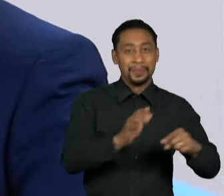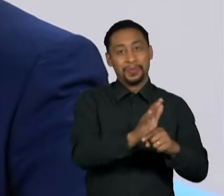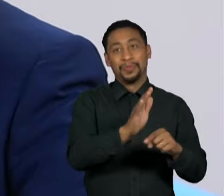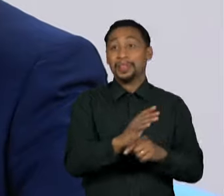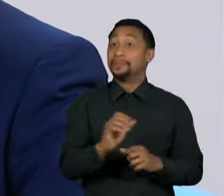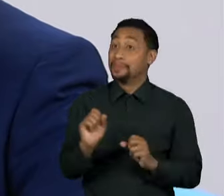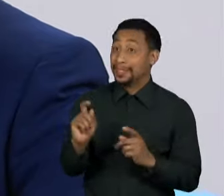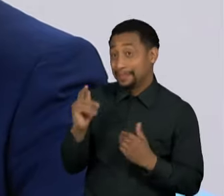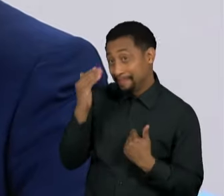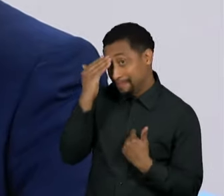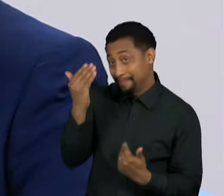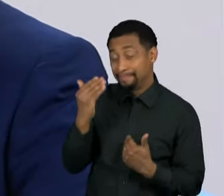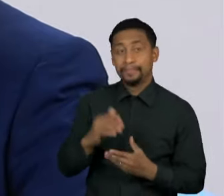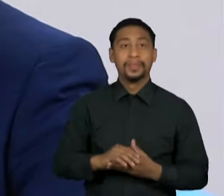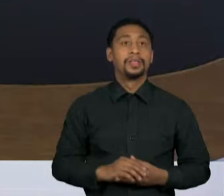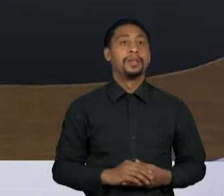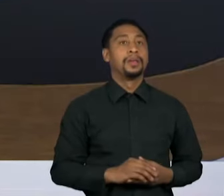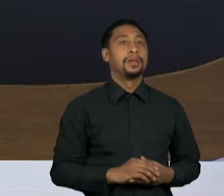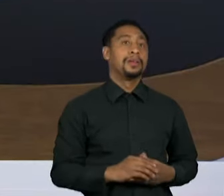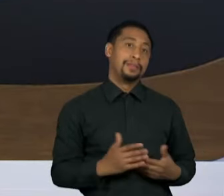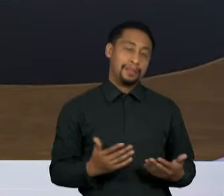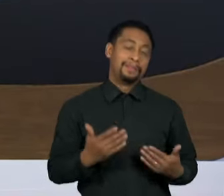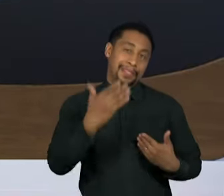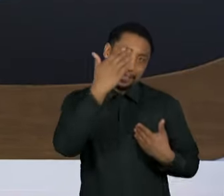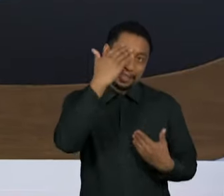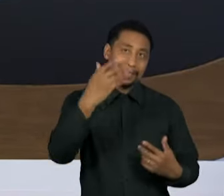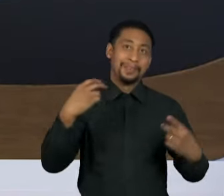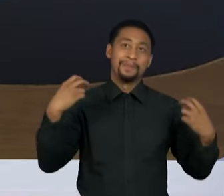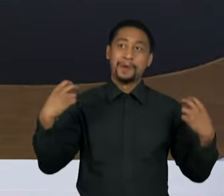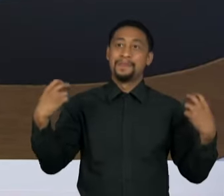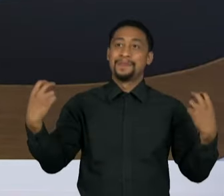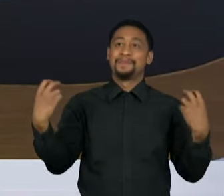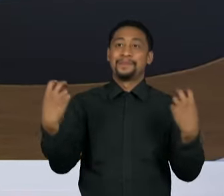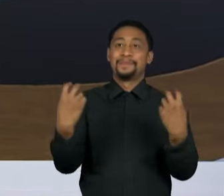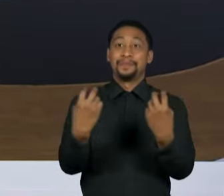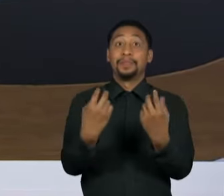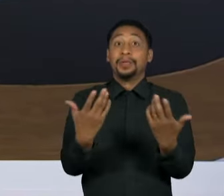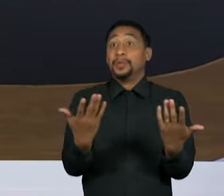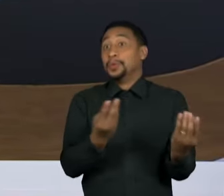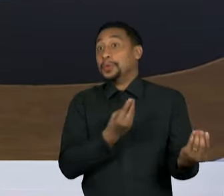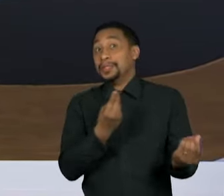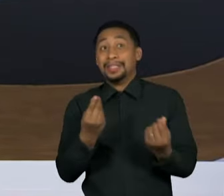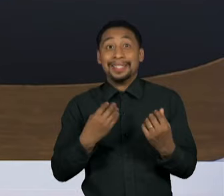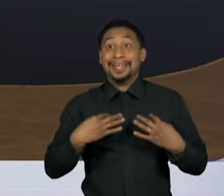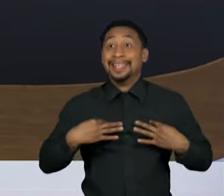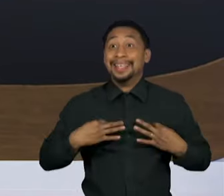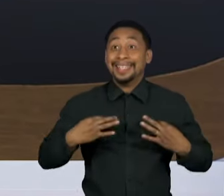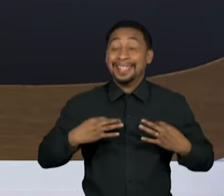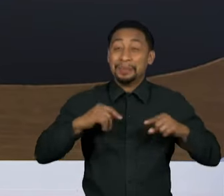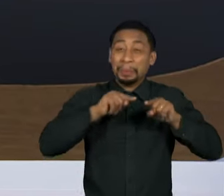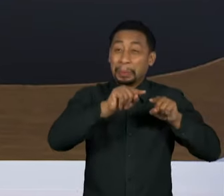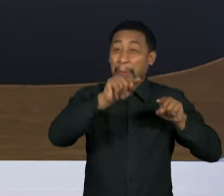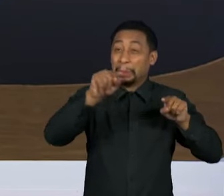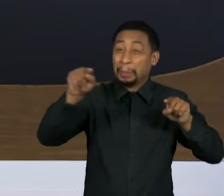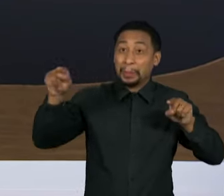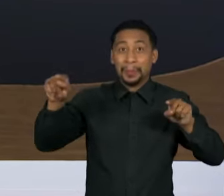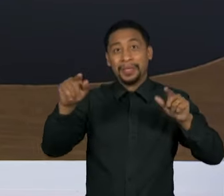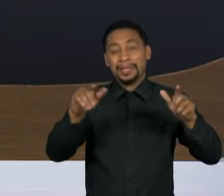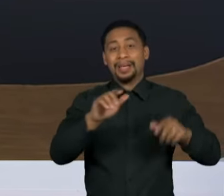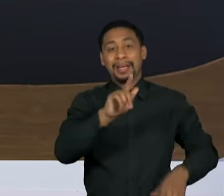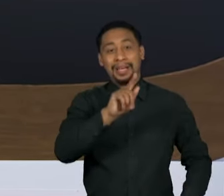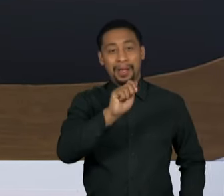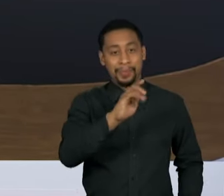you. Agradeço também essa bancada para a qual eu não tenho quase nem roupa. Gabriela Prioli,